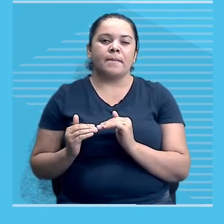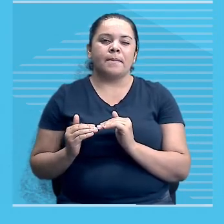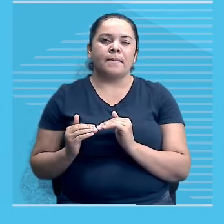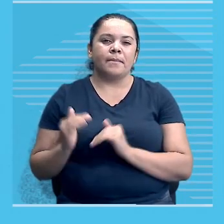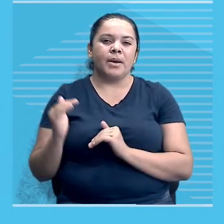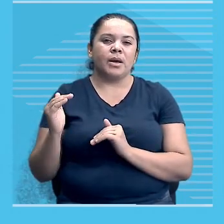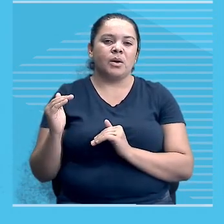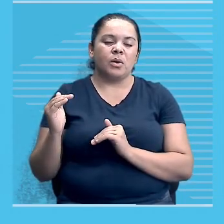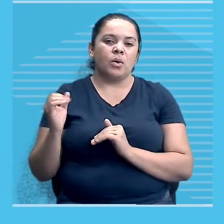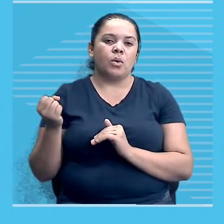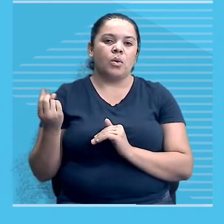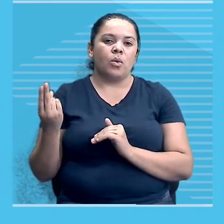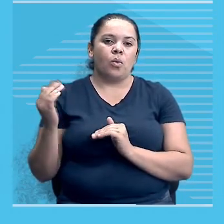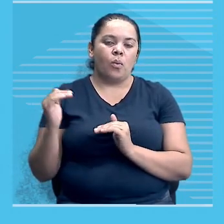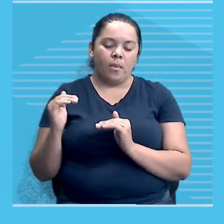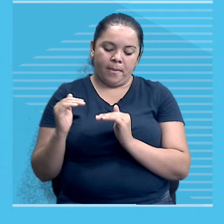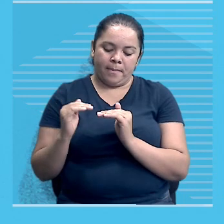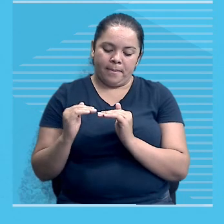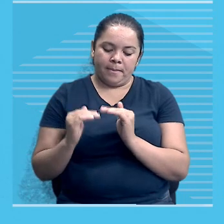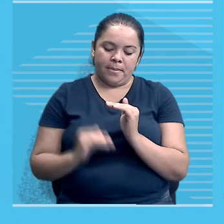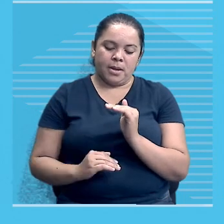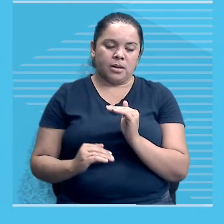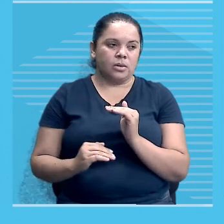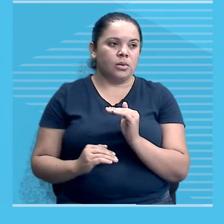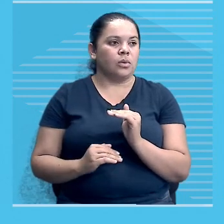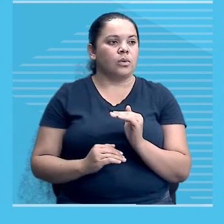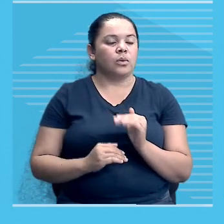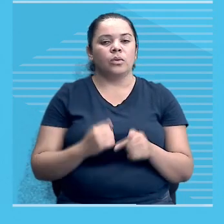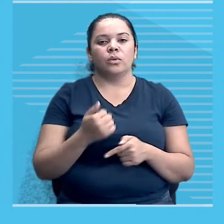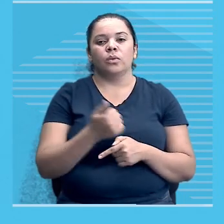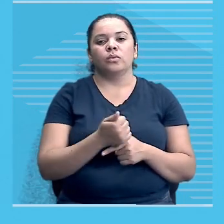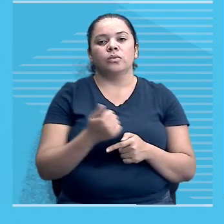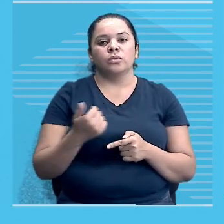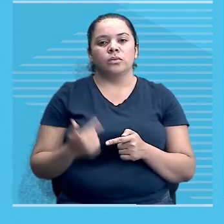a gente precisa ficar atento a isso